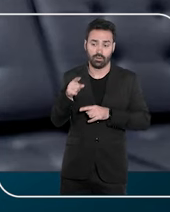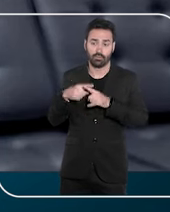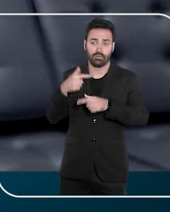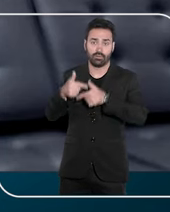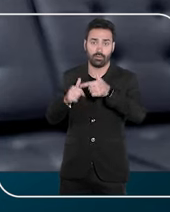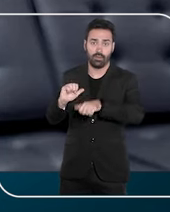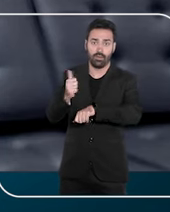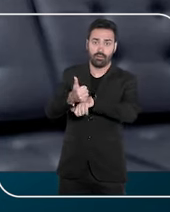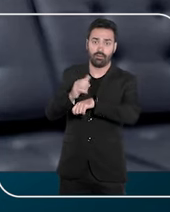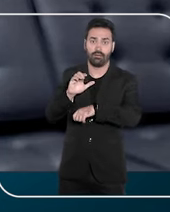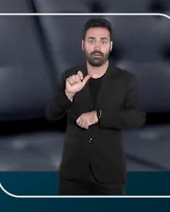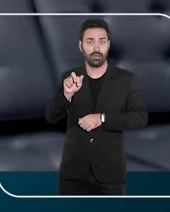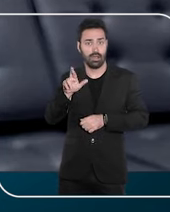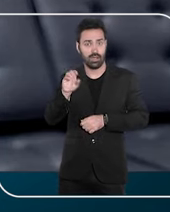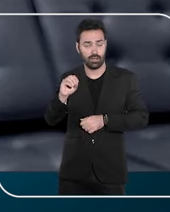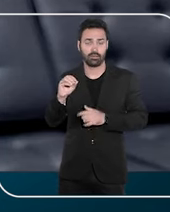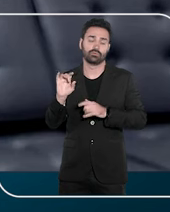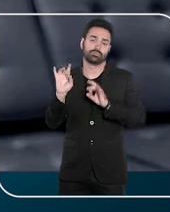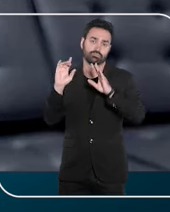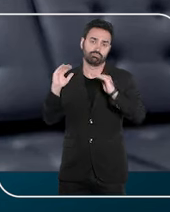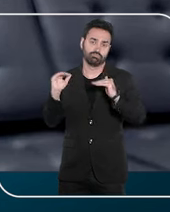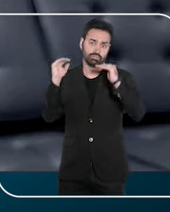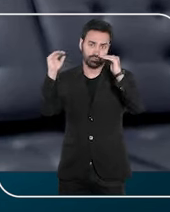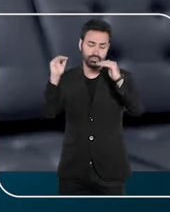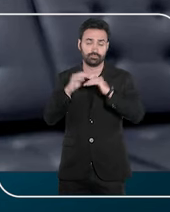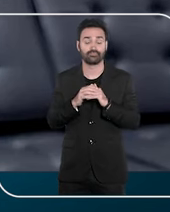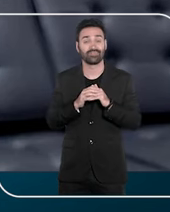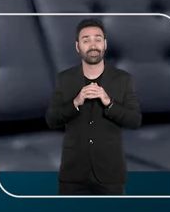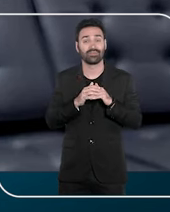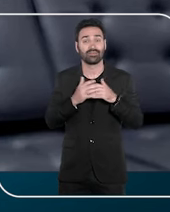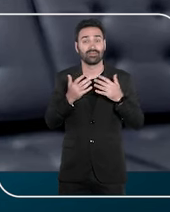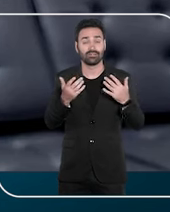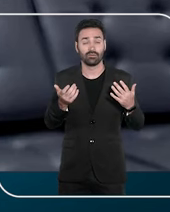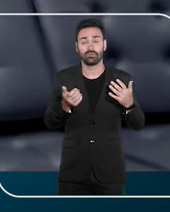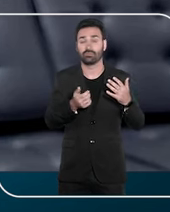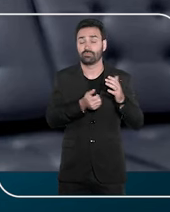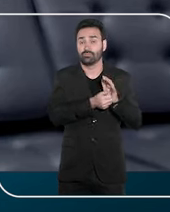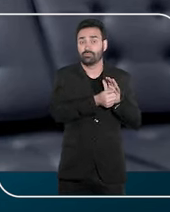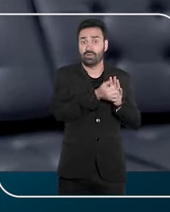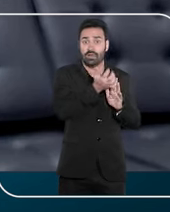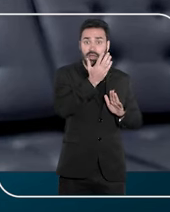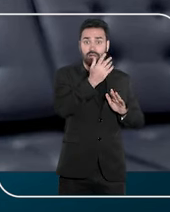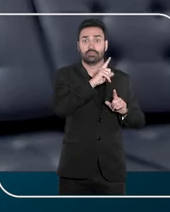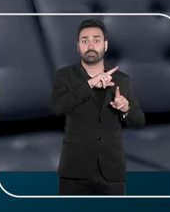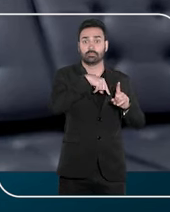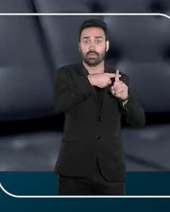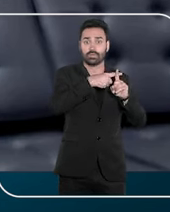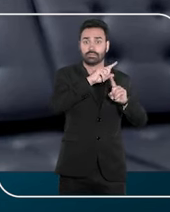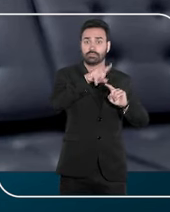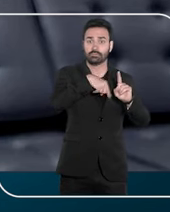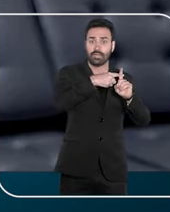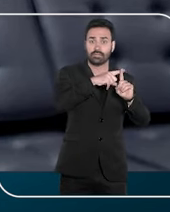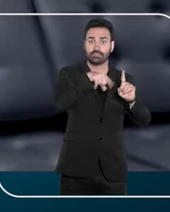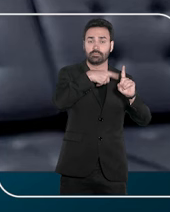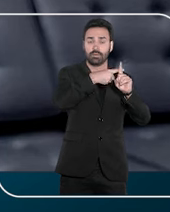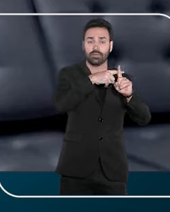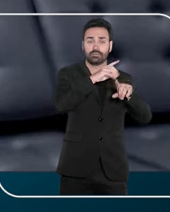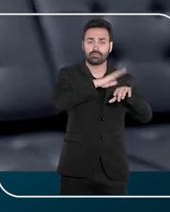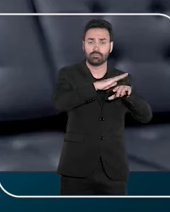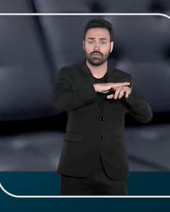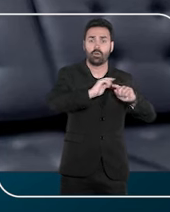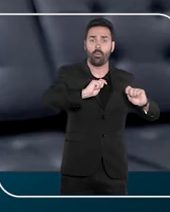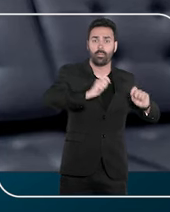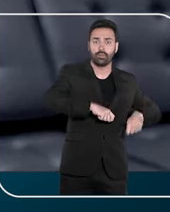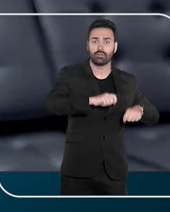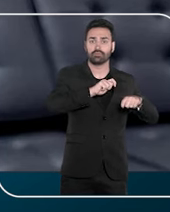exercido, e uma série de outras competências que foram se acumulando ao longo das décadas, né, a partir